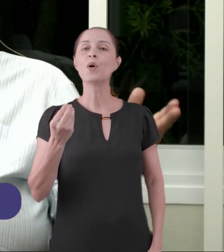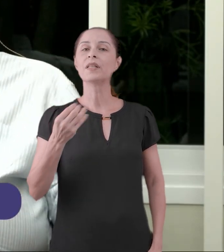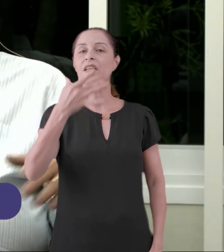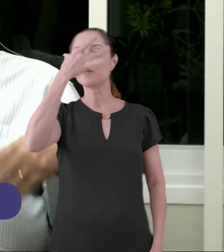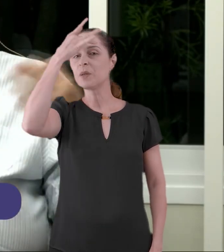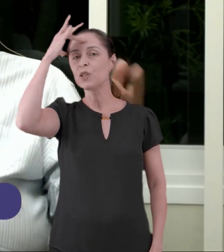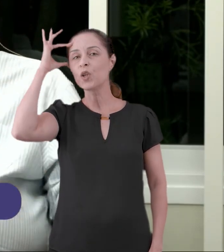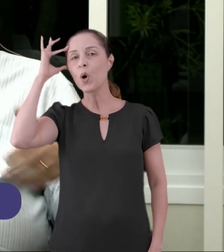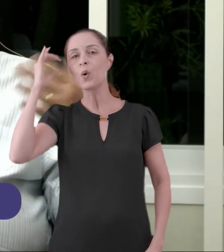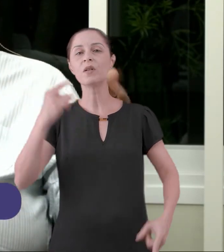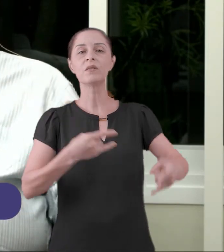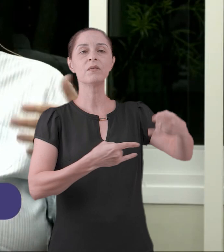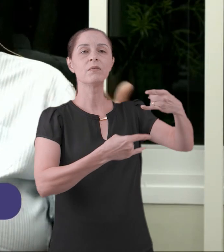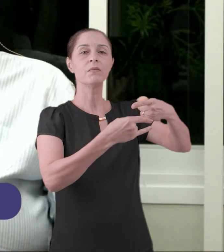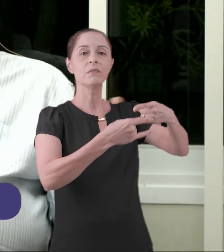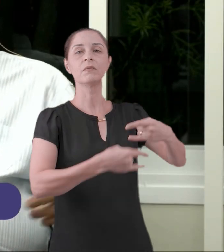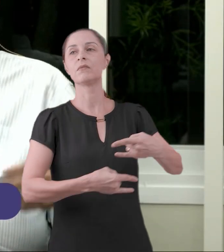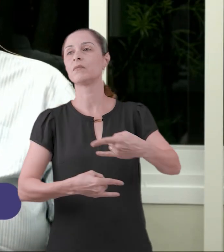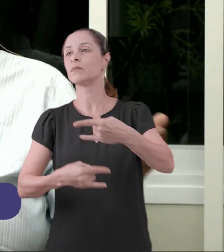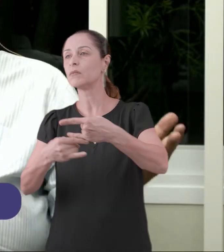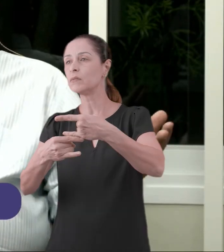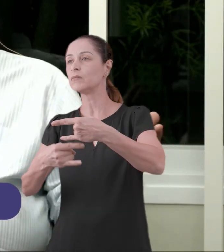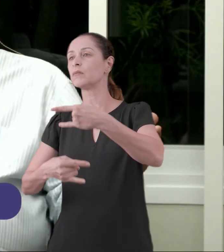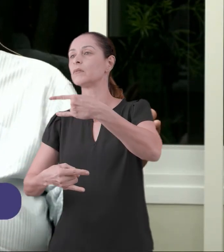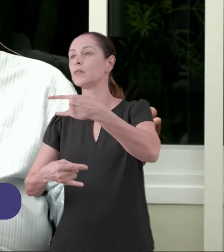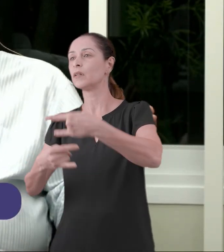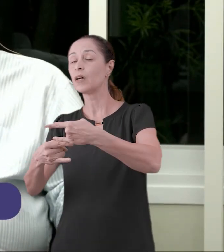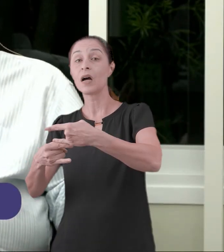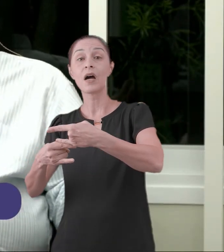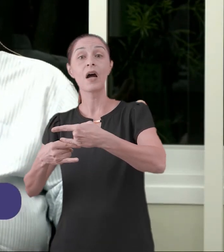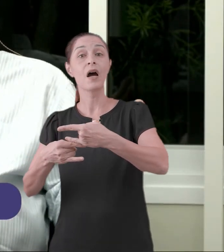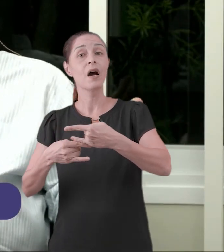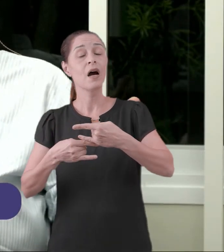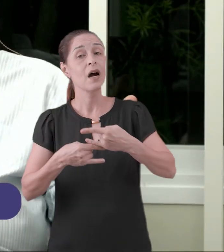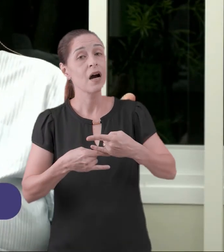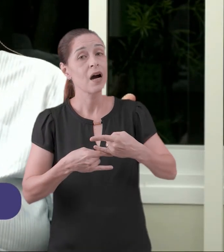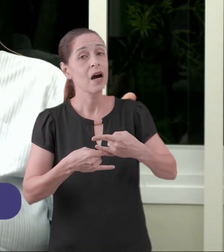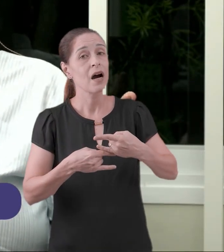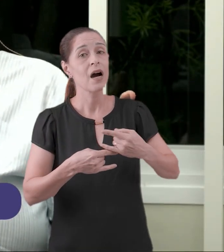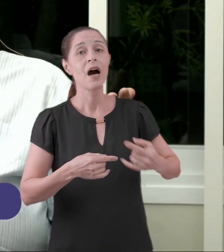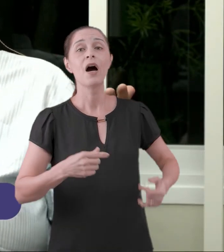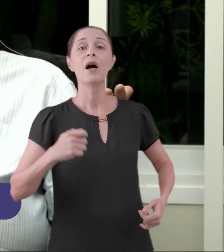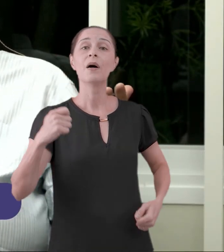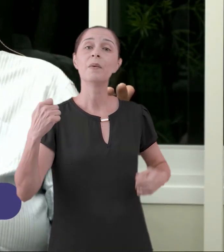live disso, é live, e não faz love, né?